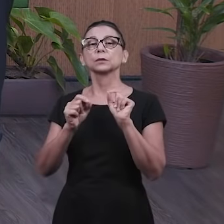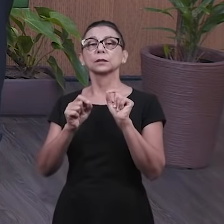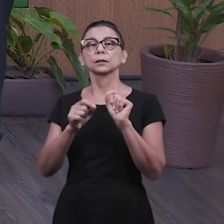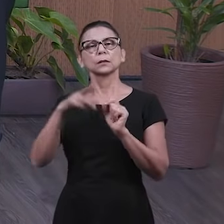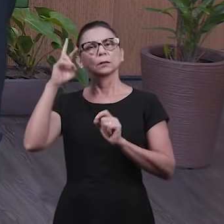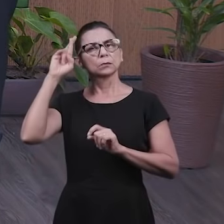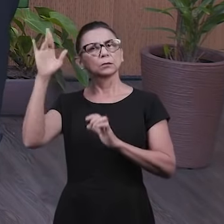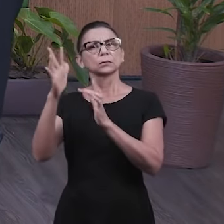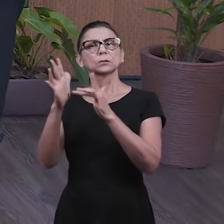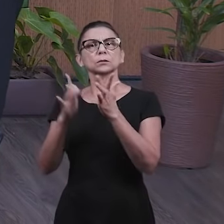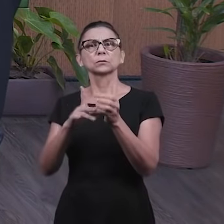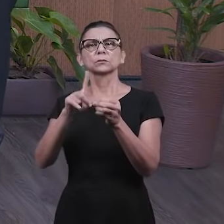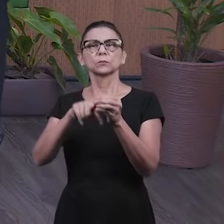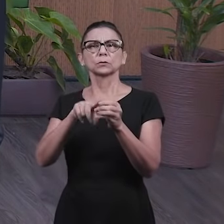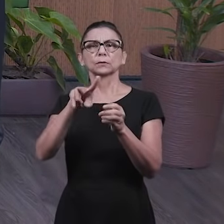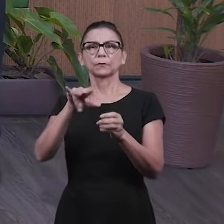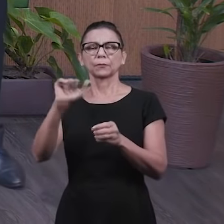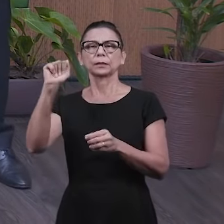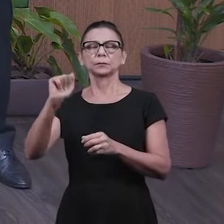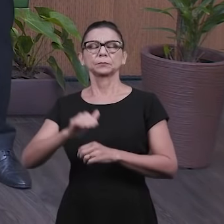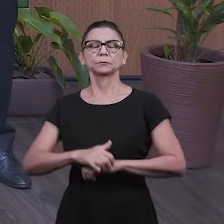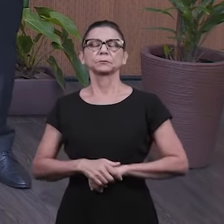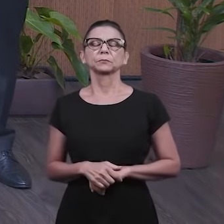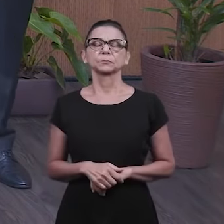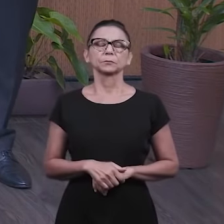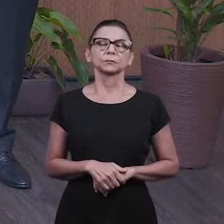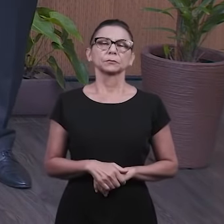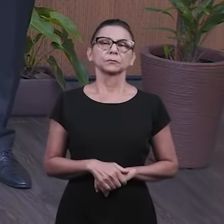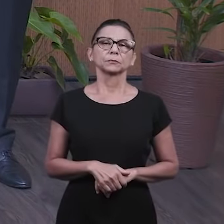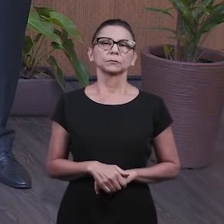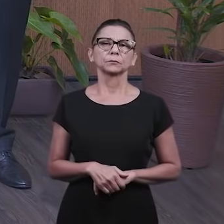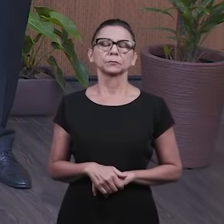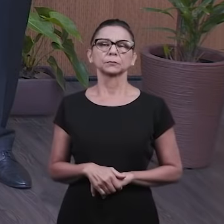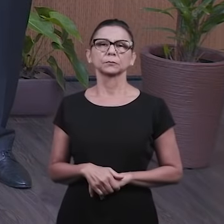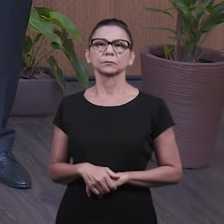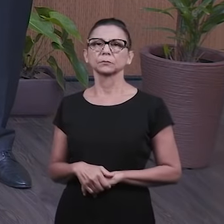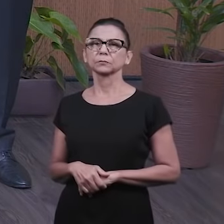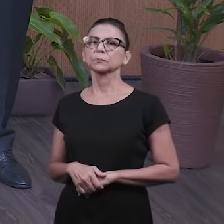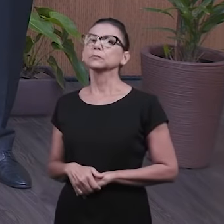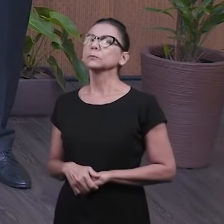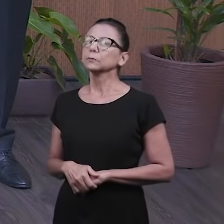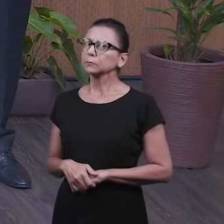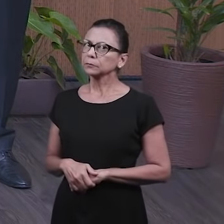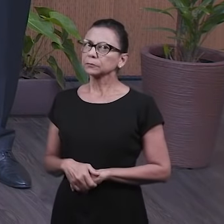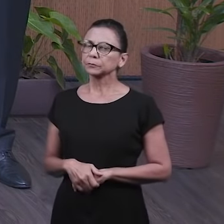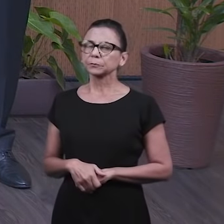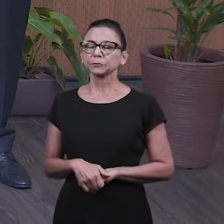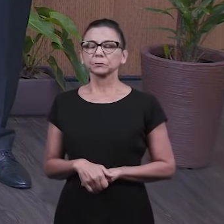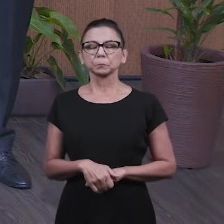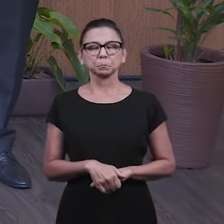Jesus vem. O momento para o qual fomos chamados, queridos,